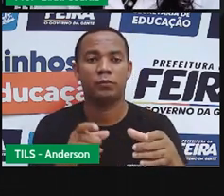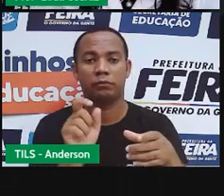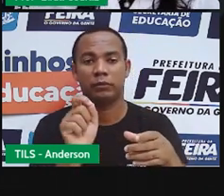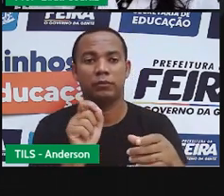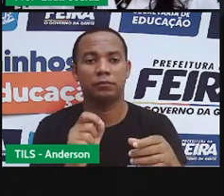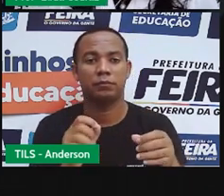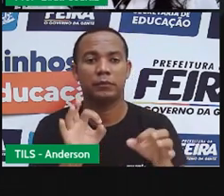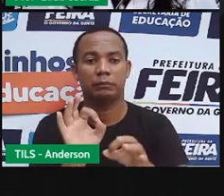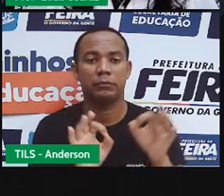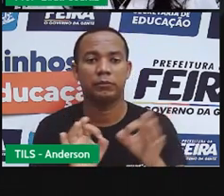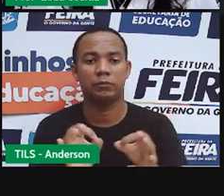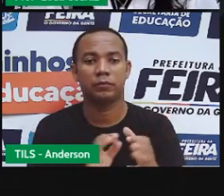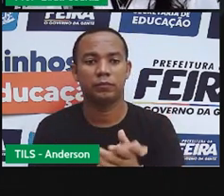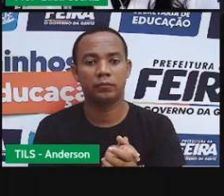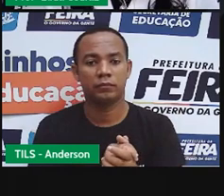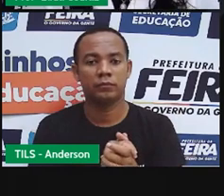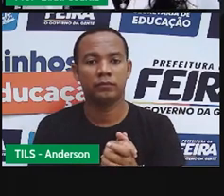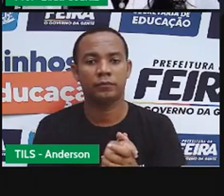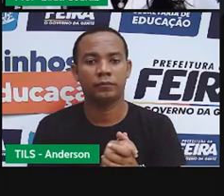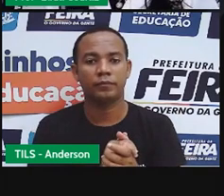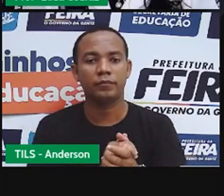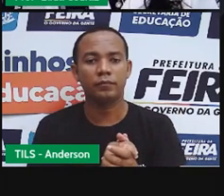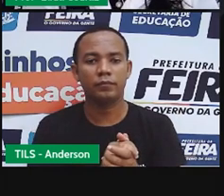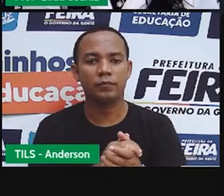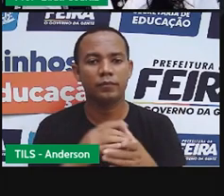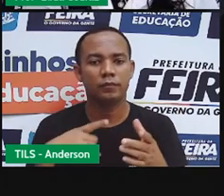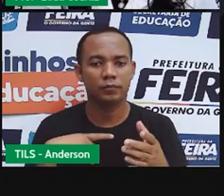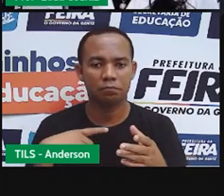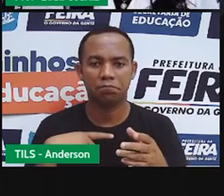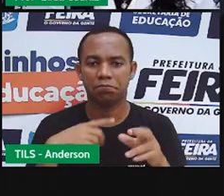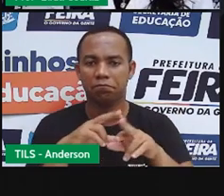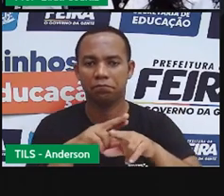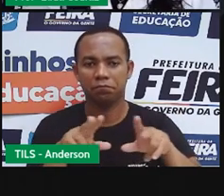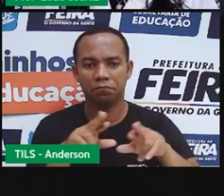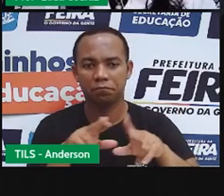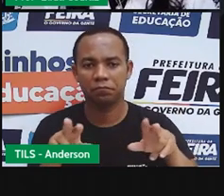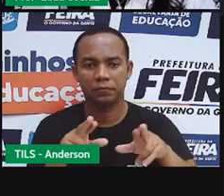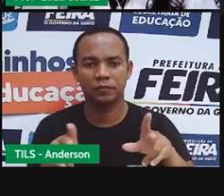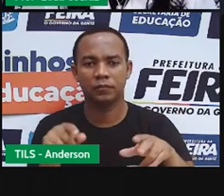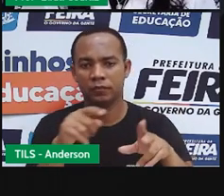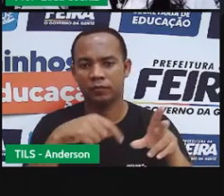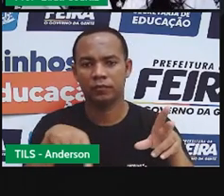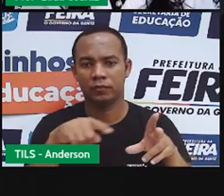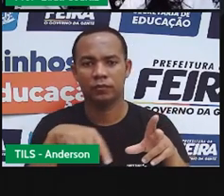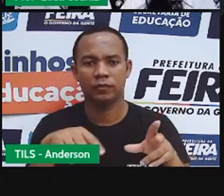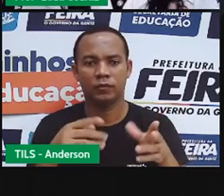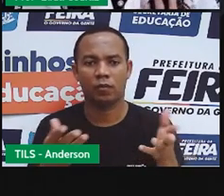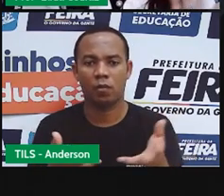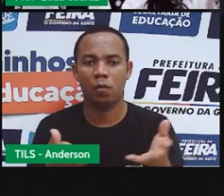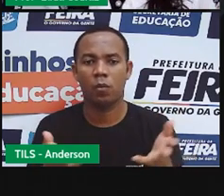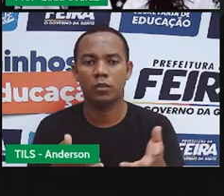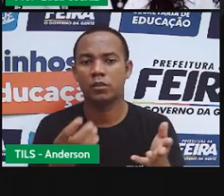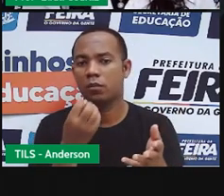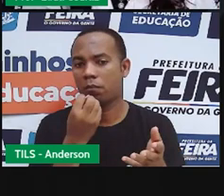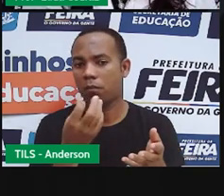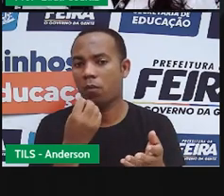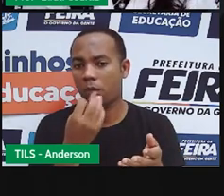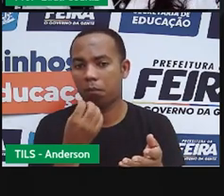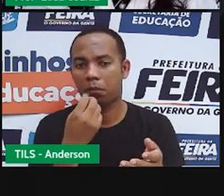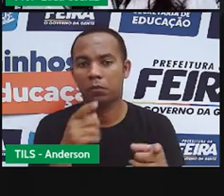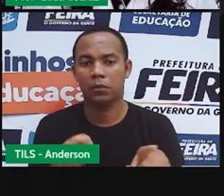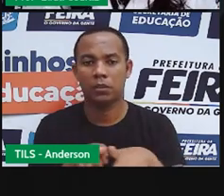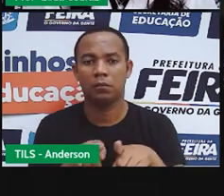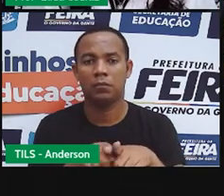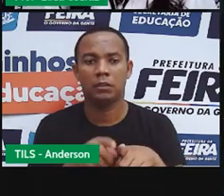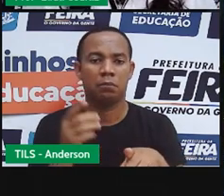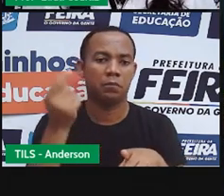nas aldeias. E alguns temperos que nós utilizamos hoje e que somente eles